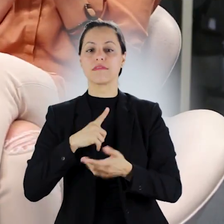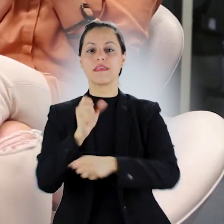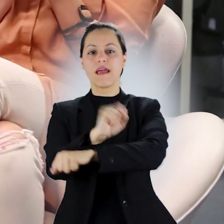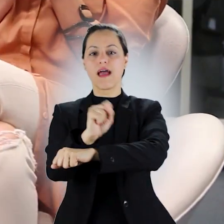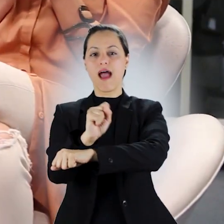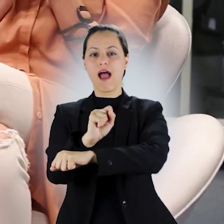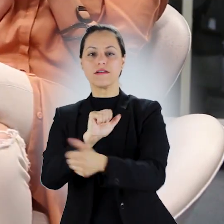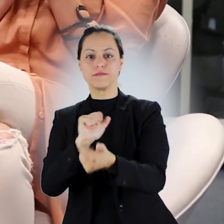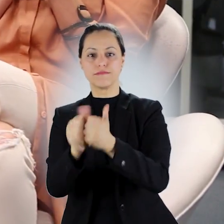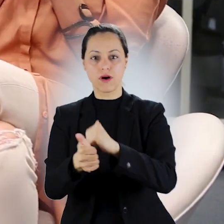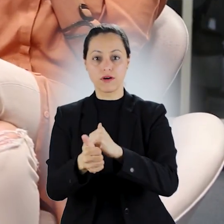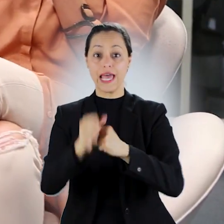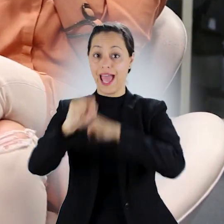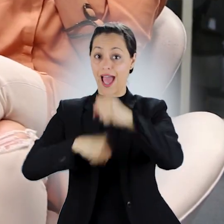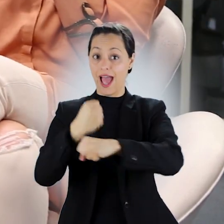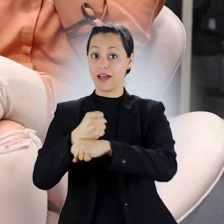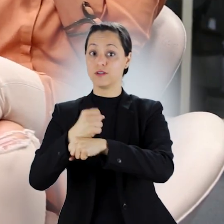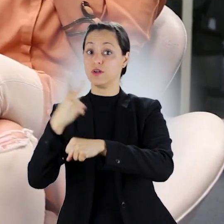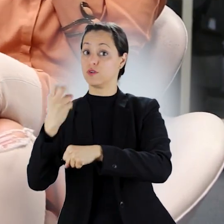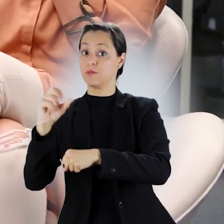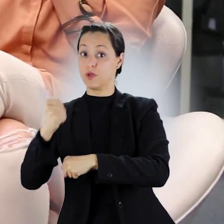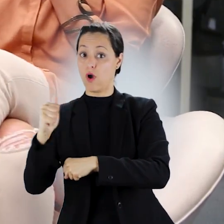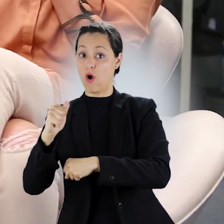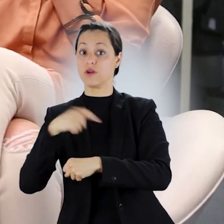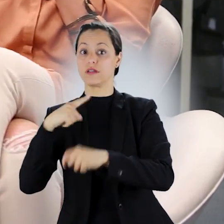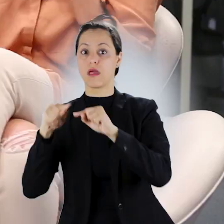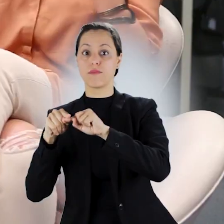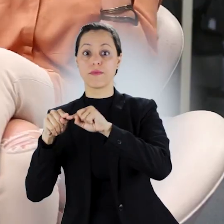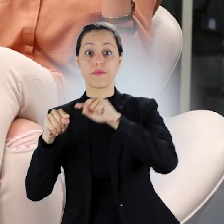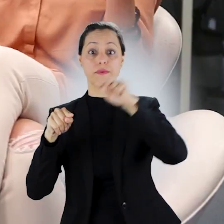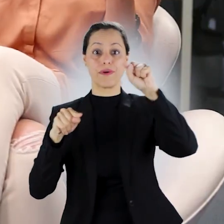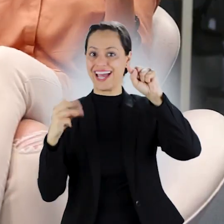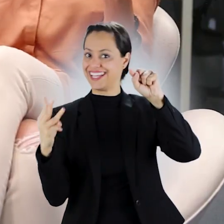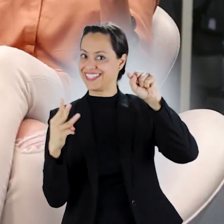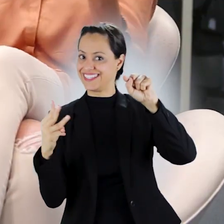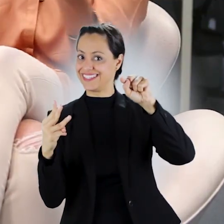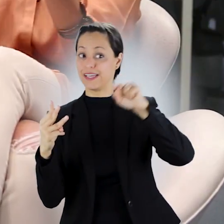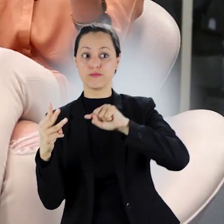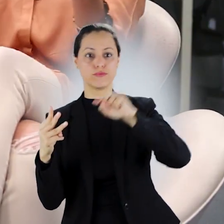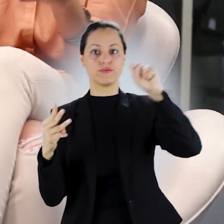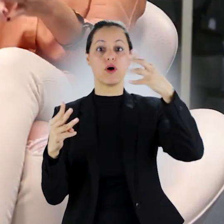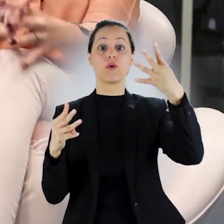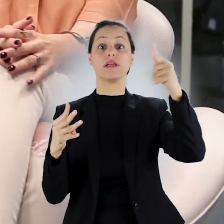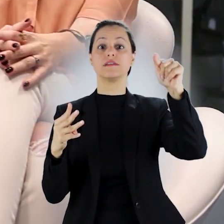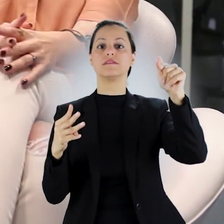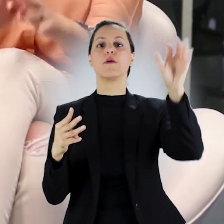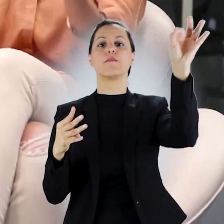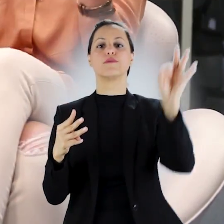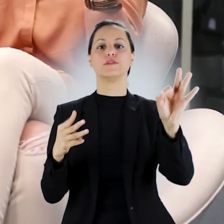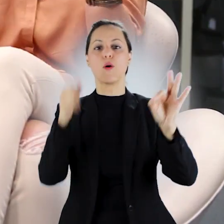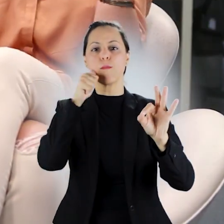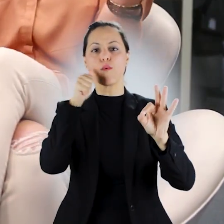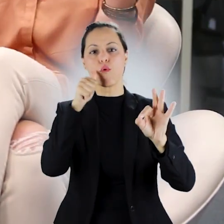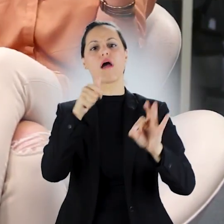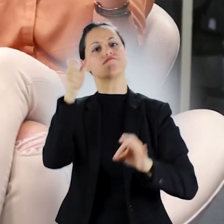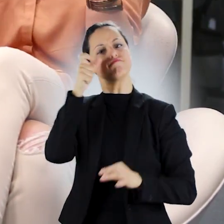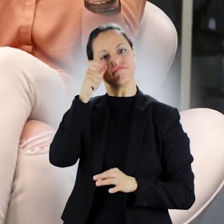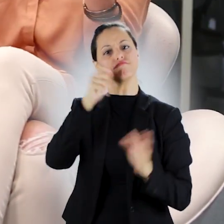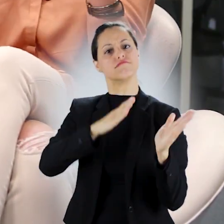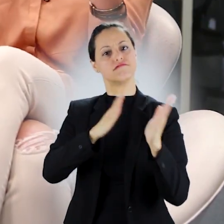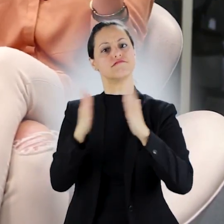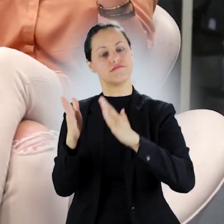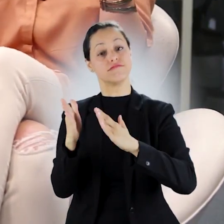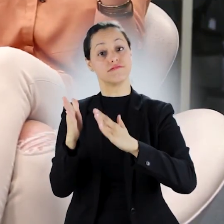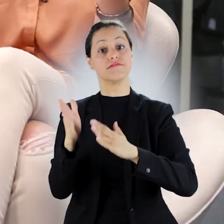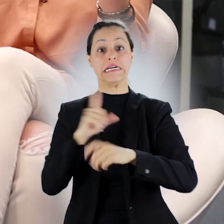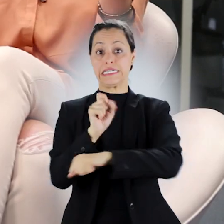2011, aumentou, acho que, de 33% para 47% a audiência feminina. É isso é muito legal, né? Porque realmente é um ambiente ali